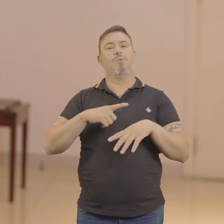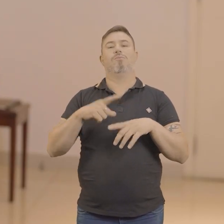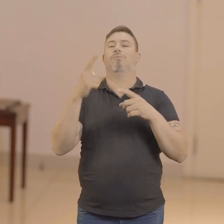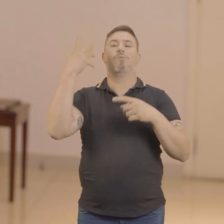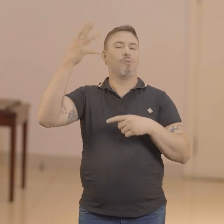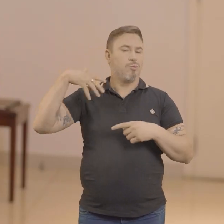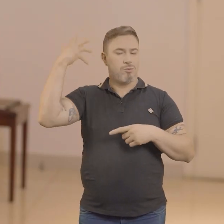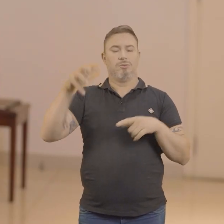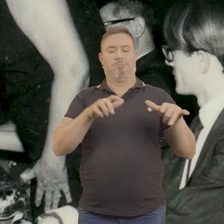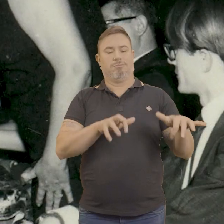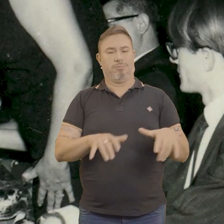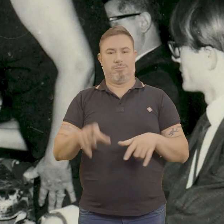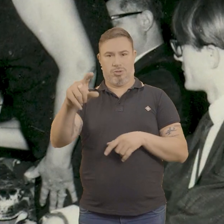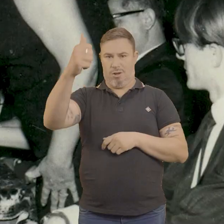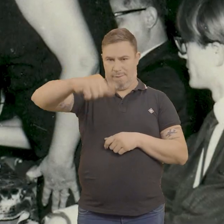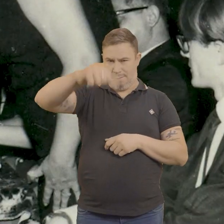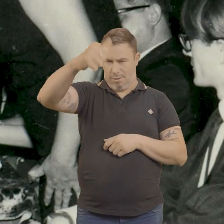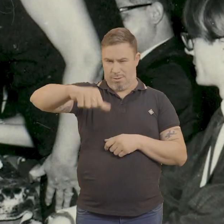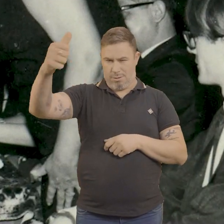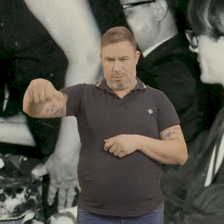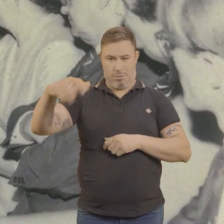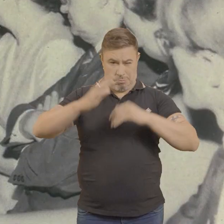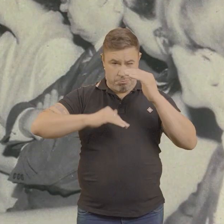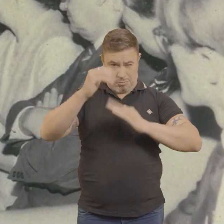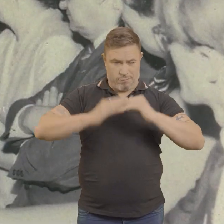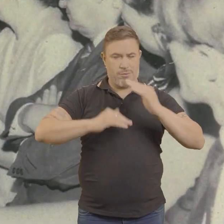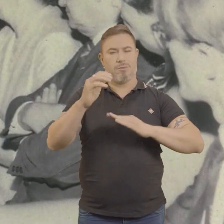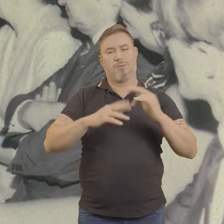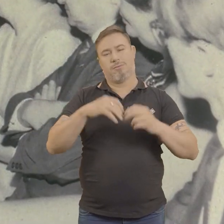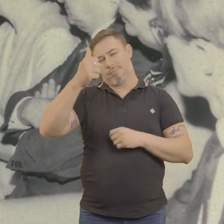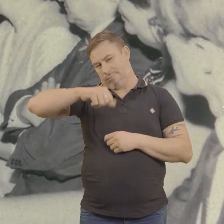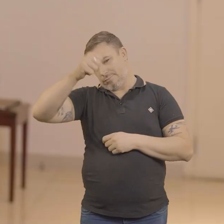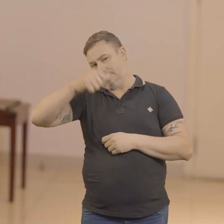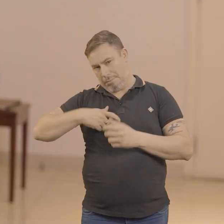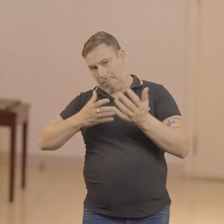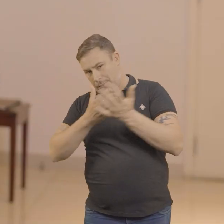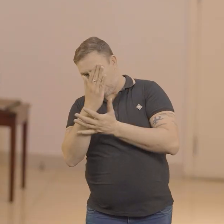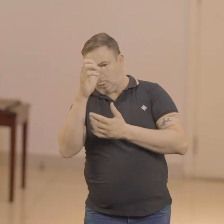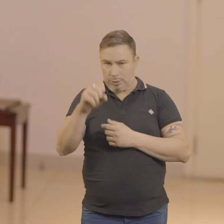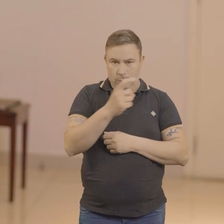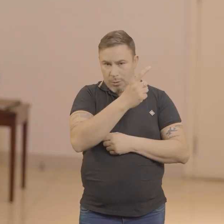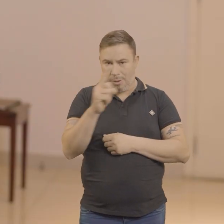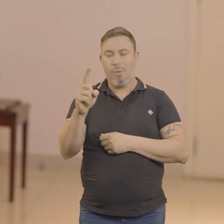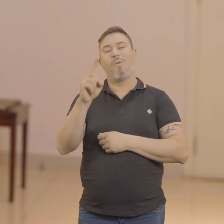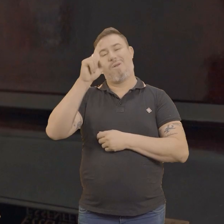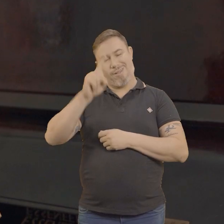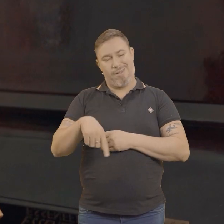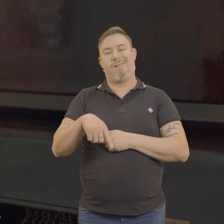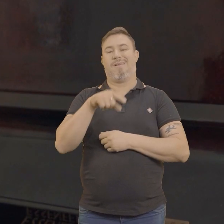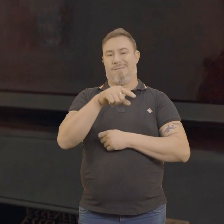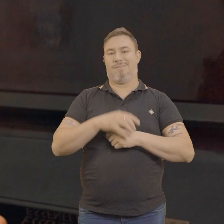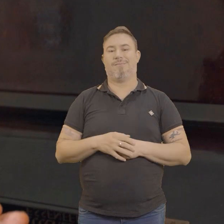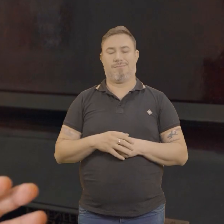de professores, geralmente de pianistas, e a gente cumpria essa determinação.